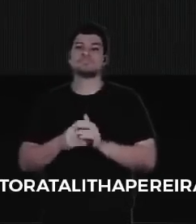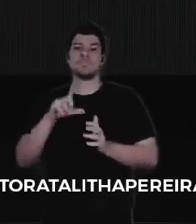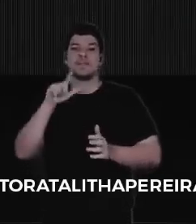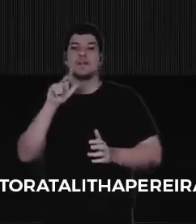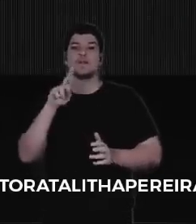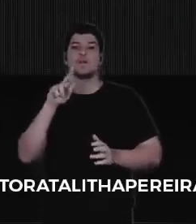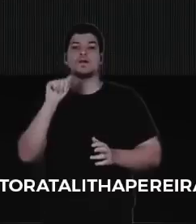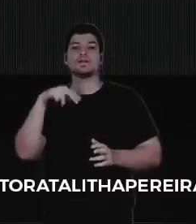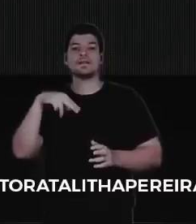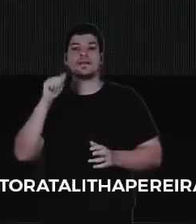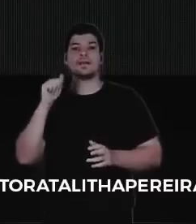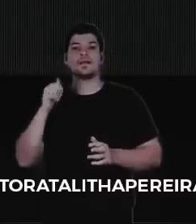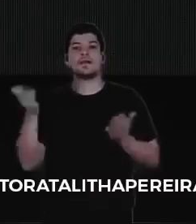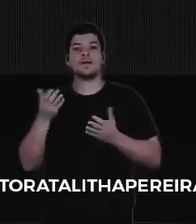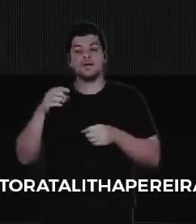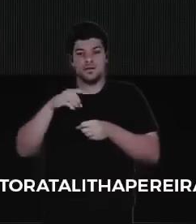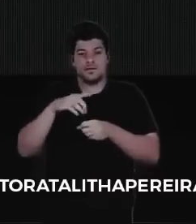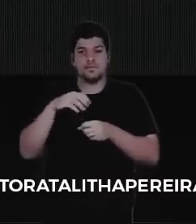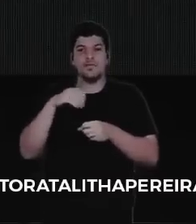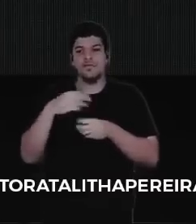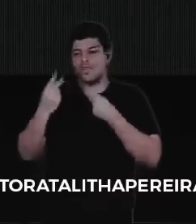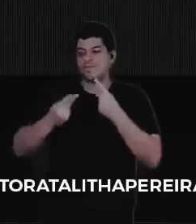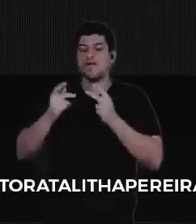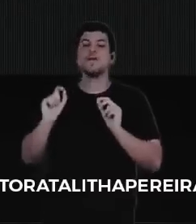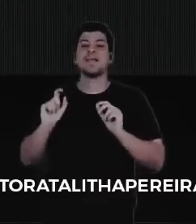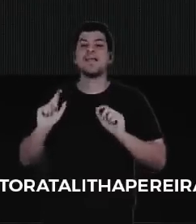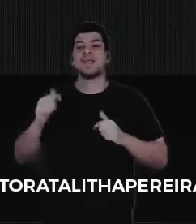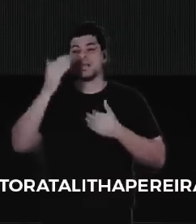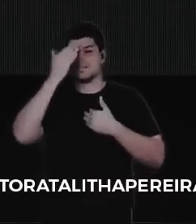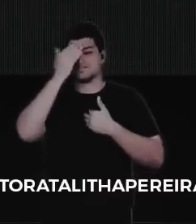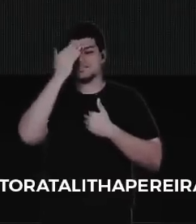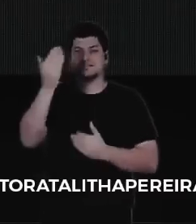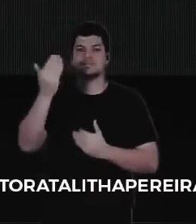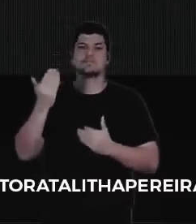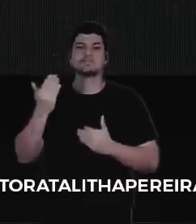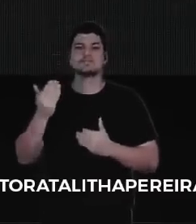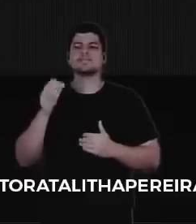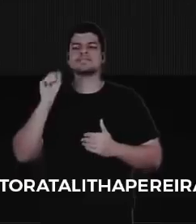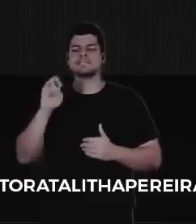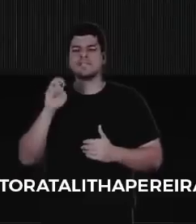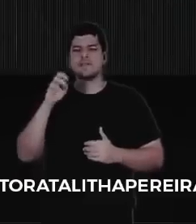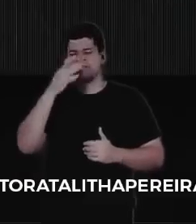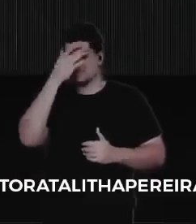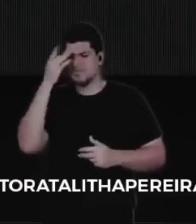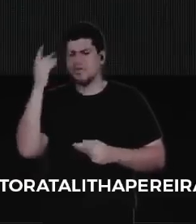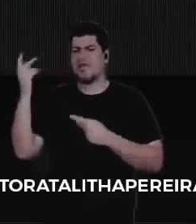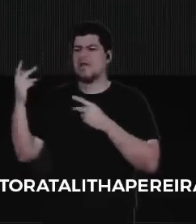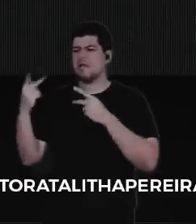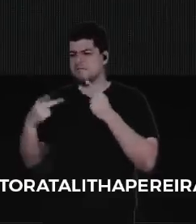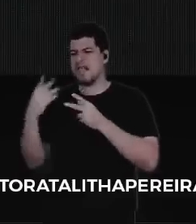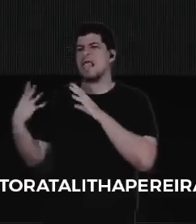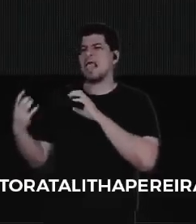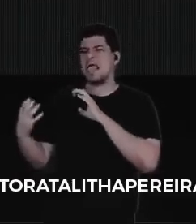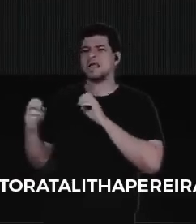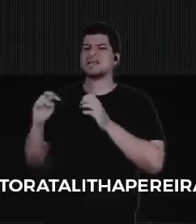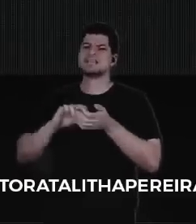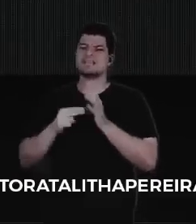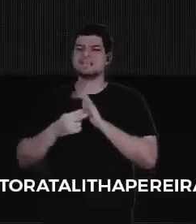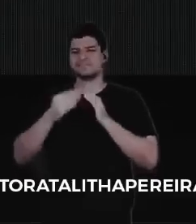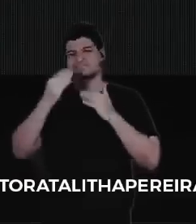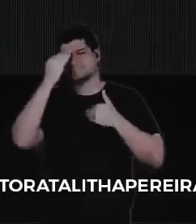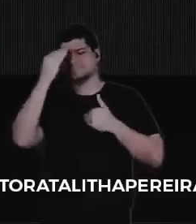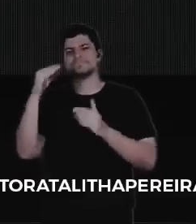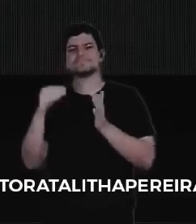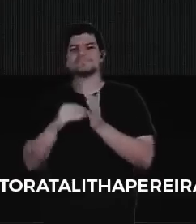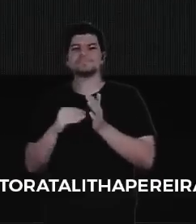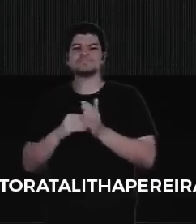gente. Uma pessoa que reclama está revelando o quê? Ingratidão. O povo de Israel, na Bíblia,